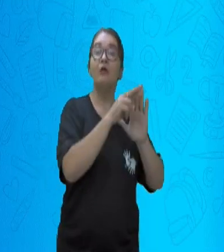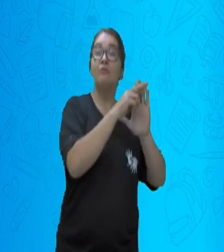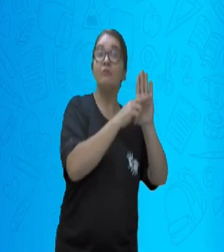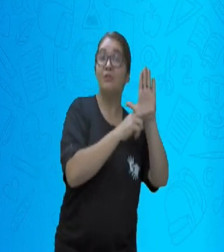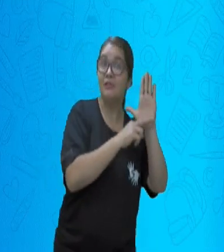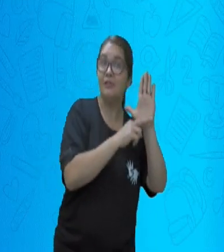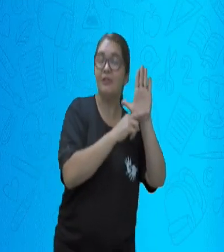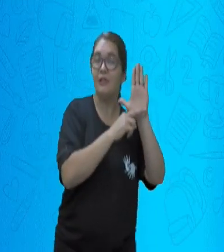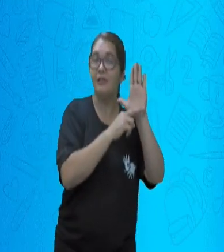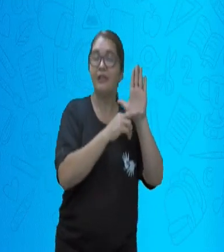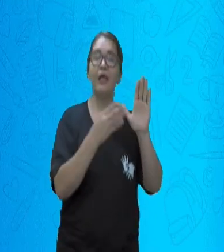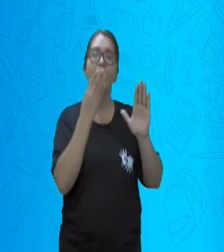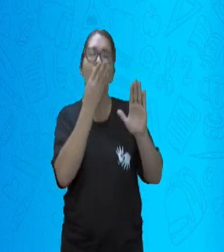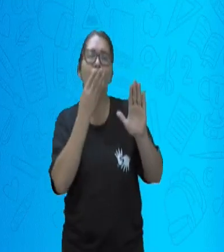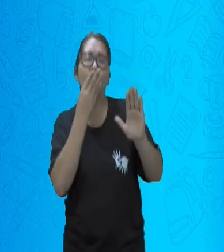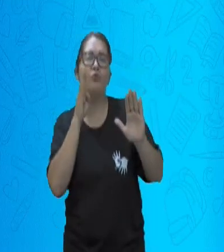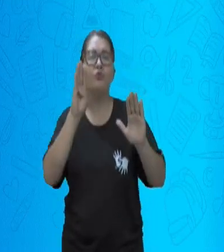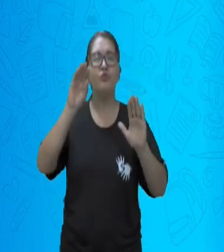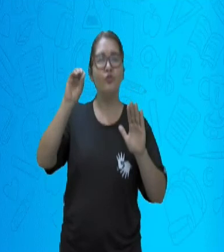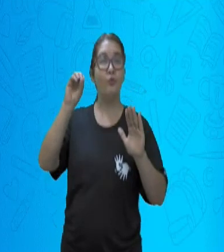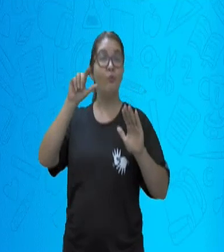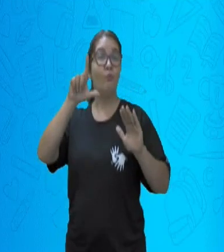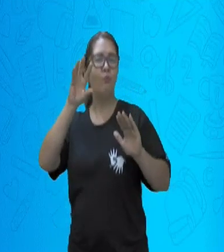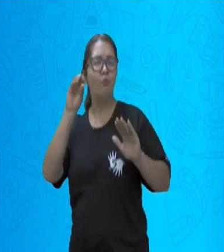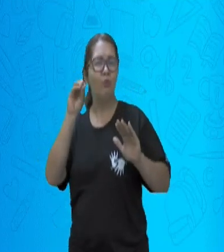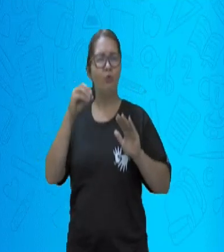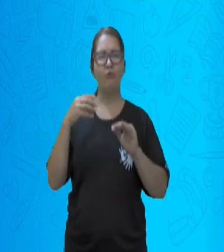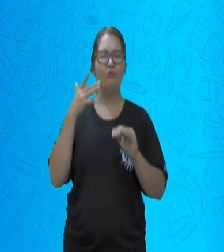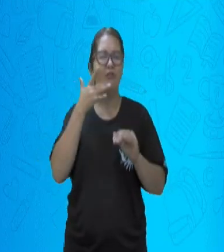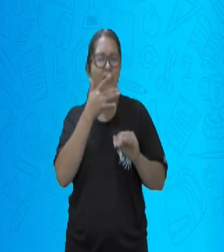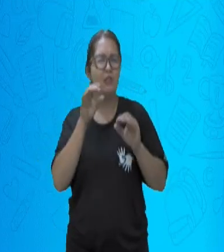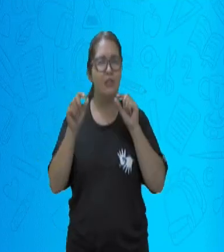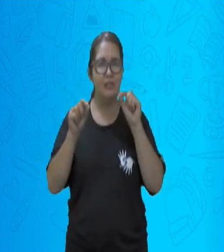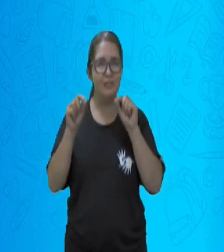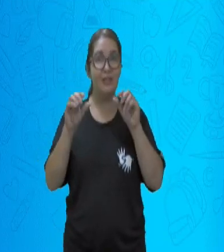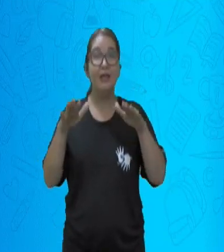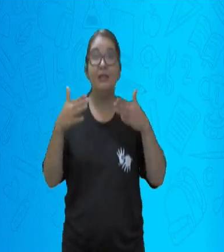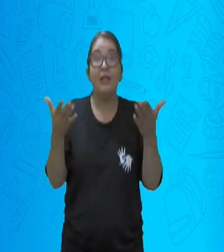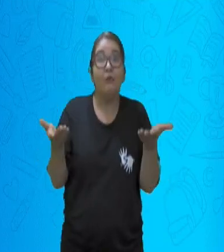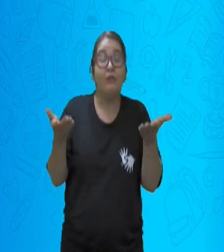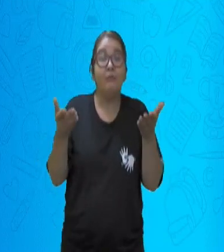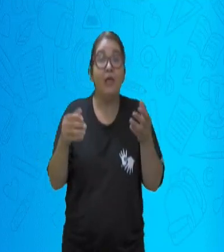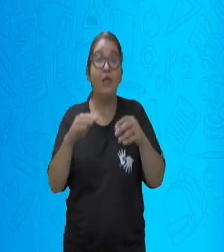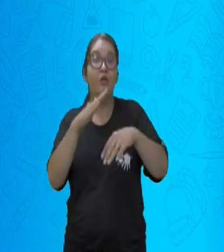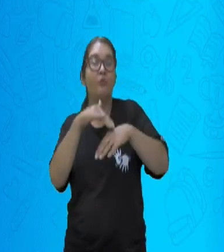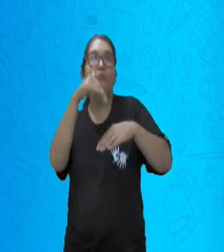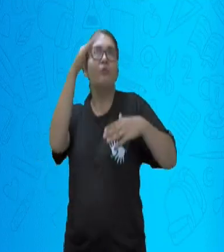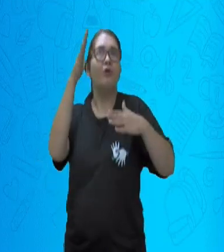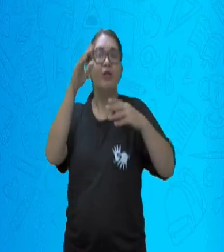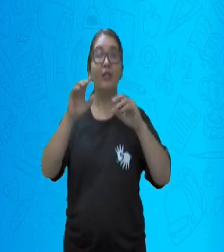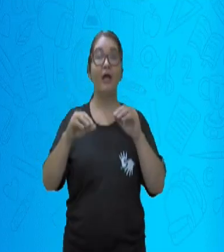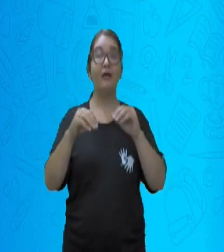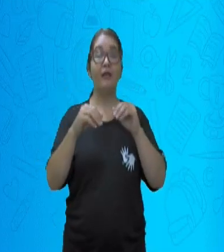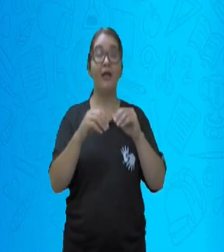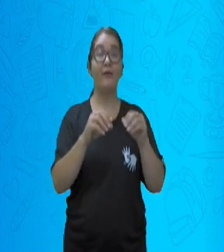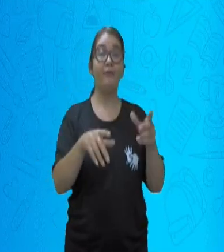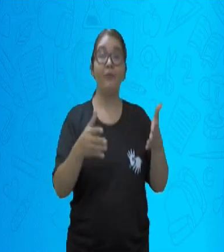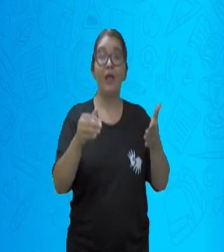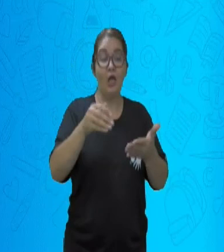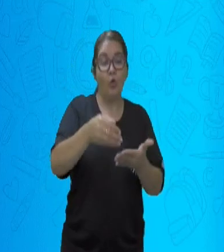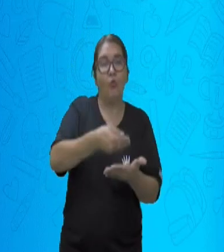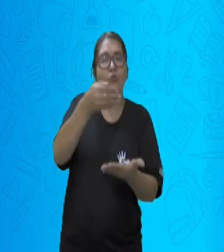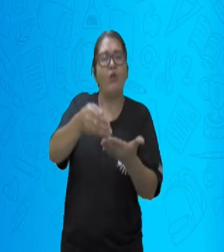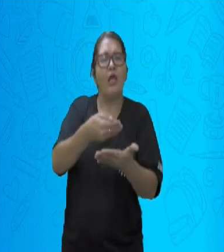gente aprendeu sobre receitas e lá a gente precisou entender um pouco sobre quantidade, quantas colheres eu